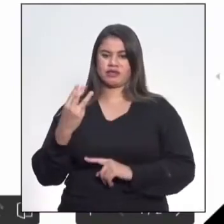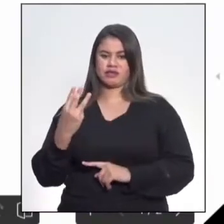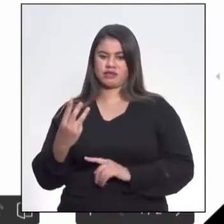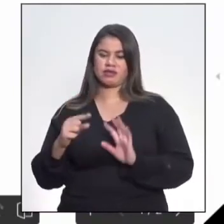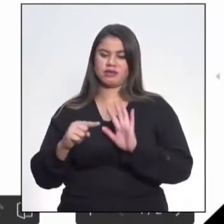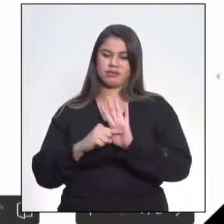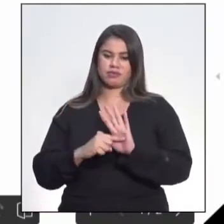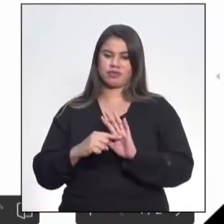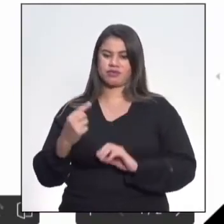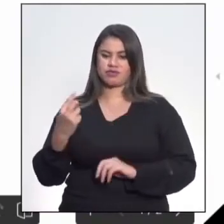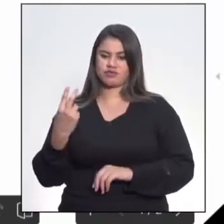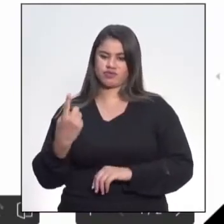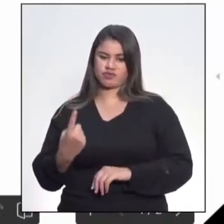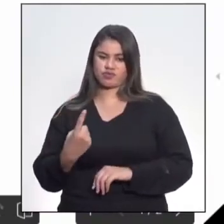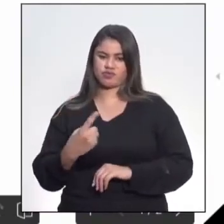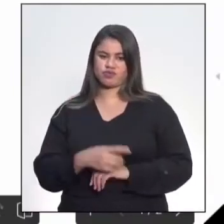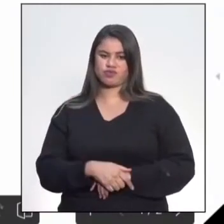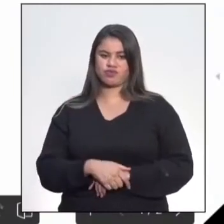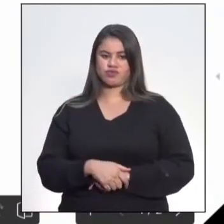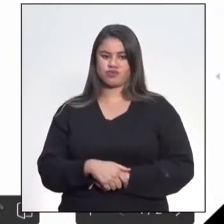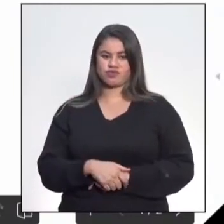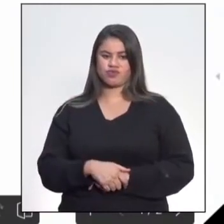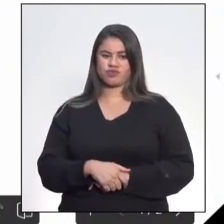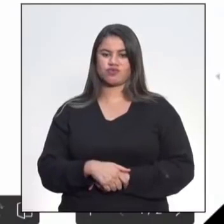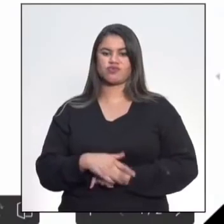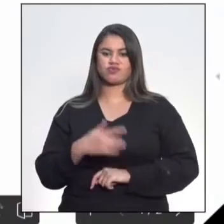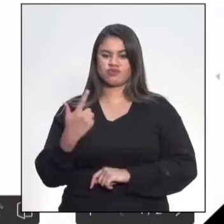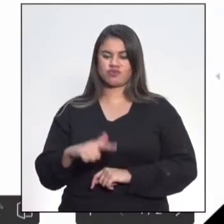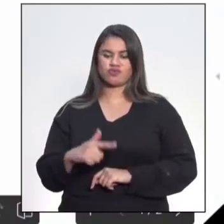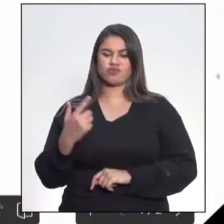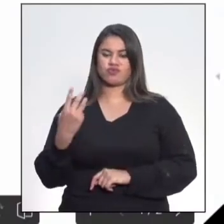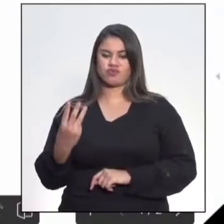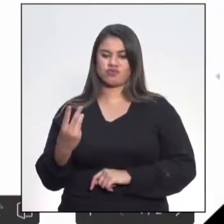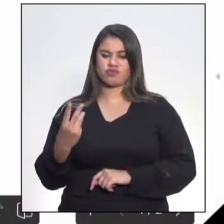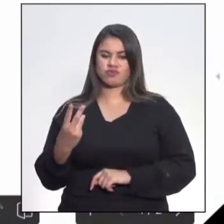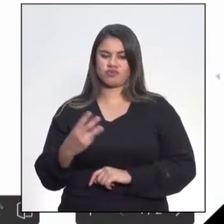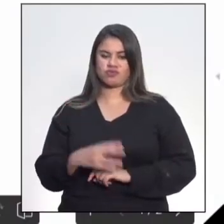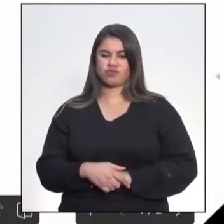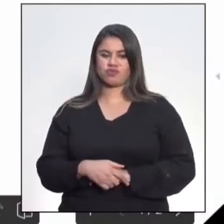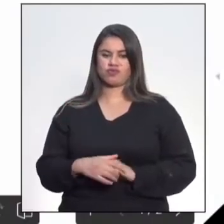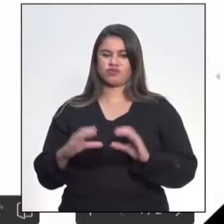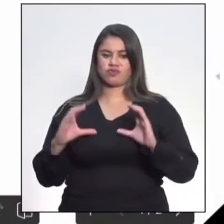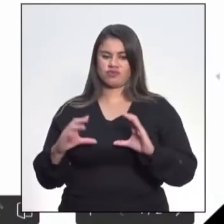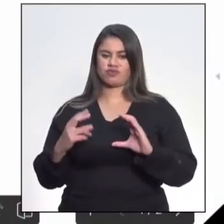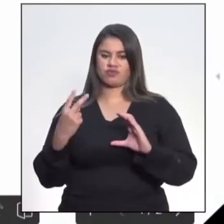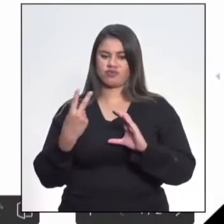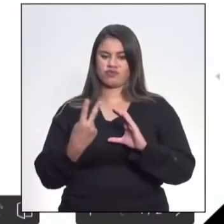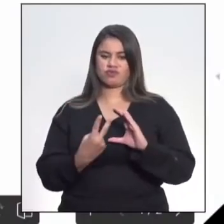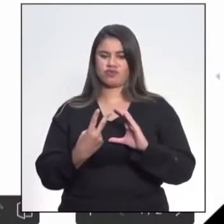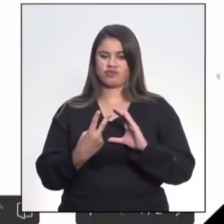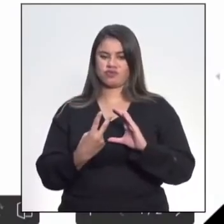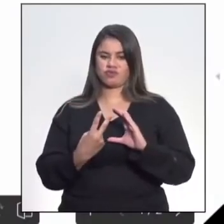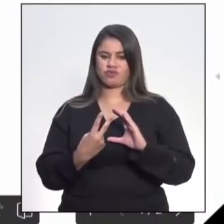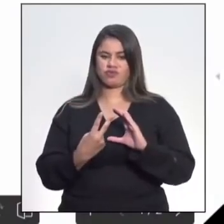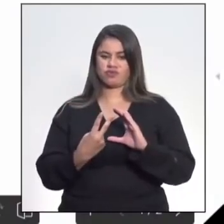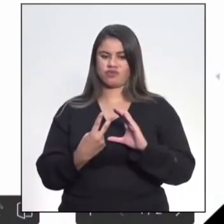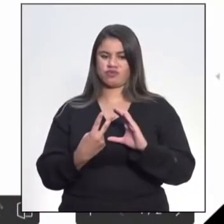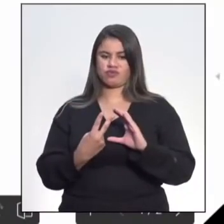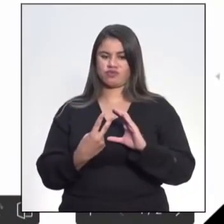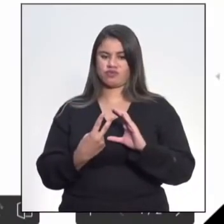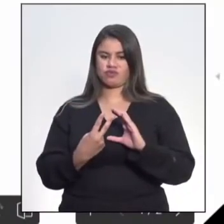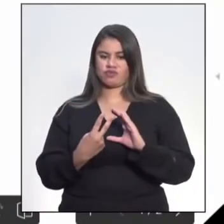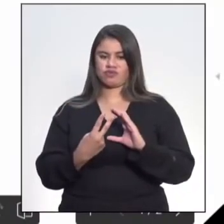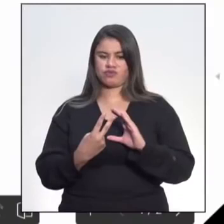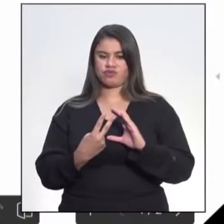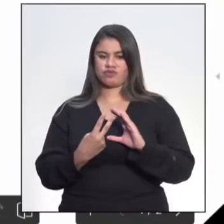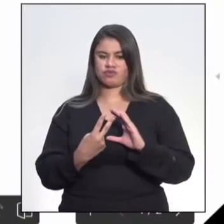dar menos 1. Então, formei meu terceiro par ordenado, onde o x vale 2. Não ficou,